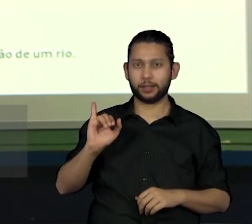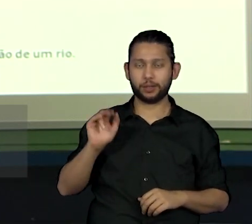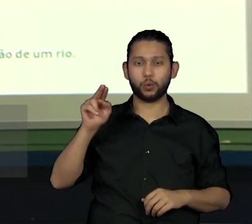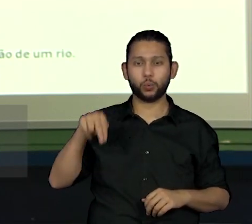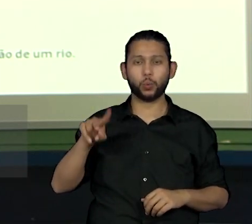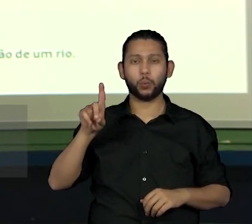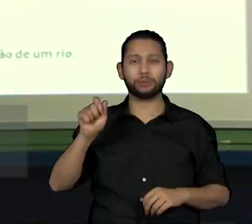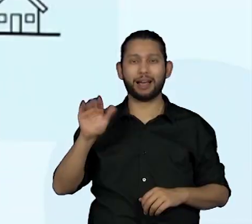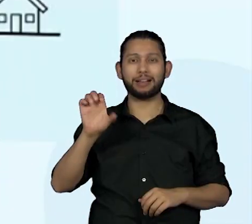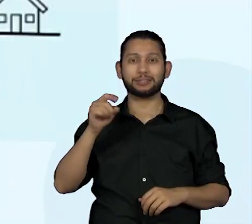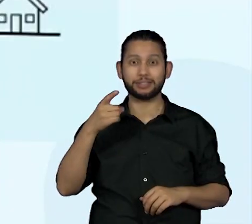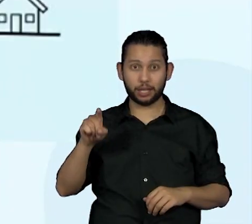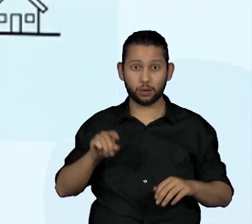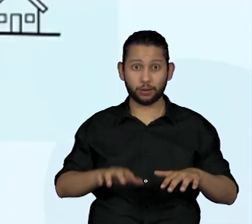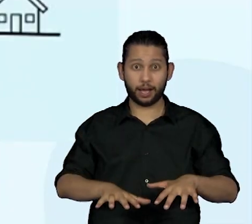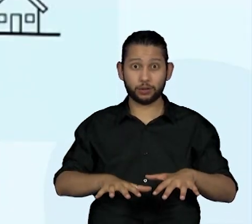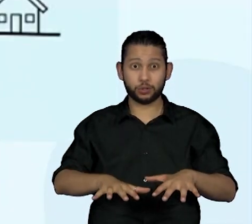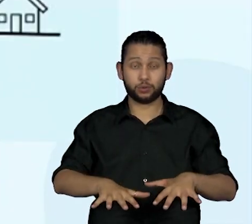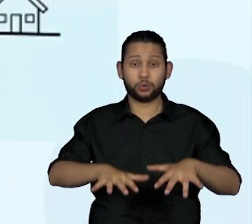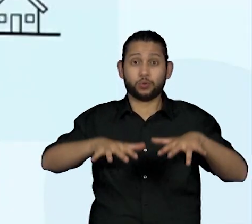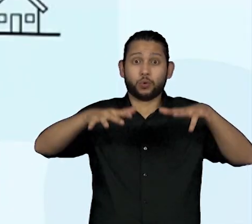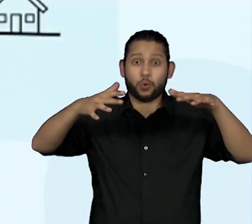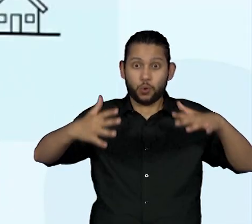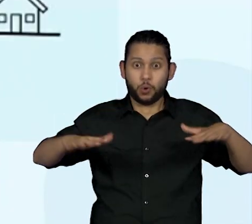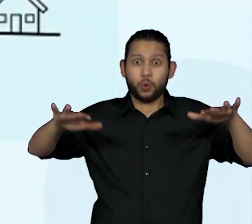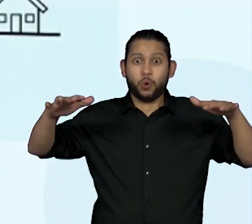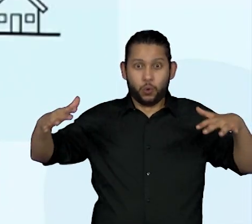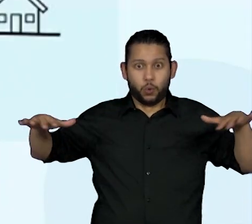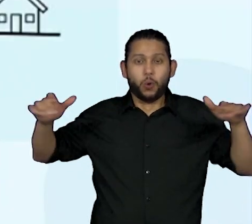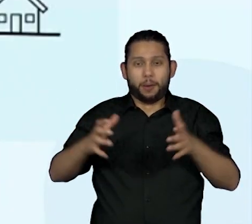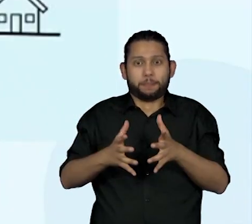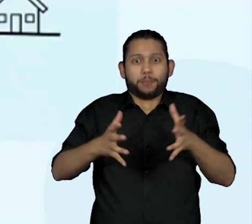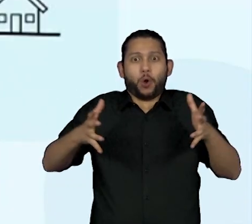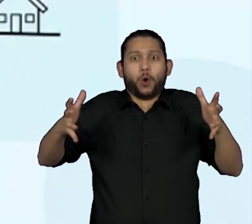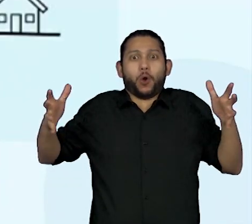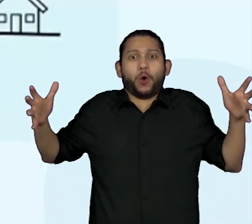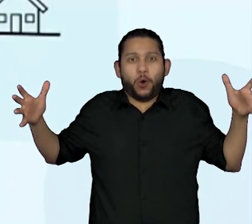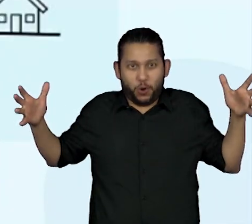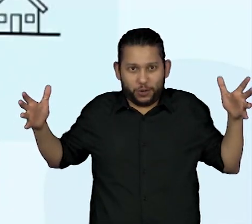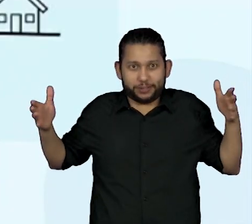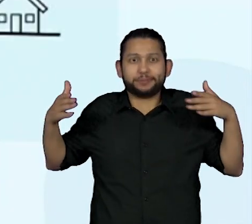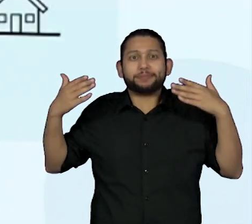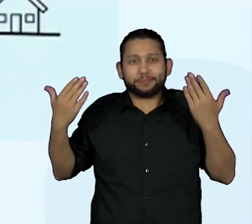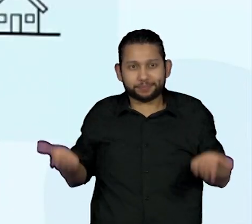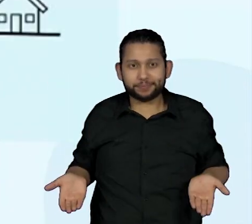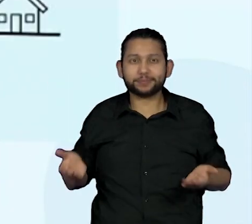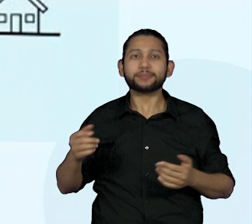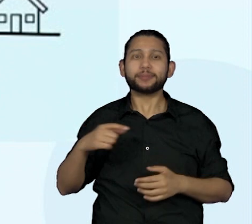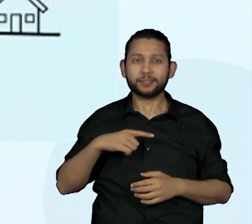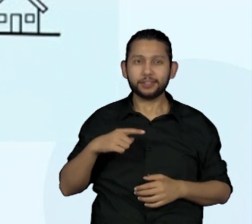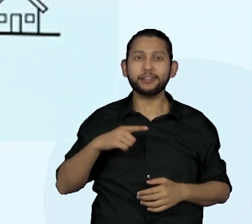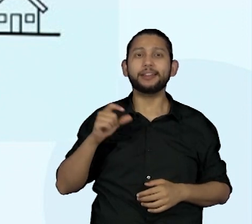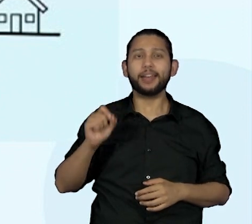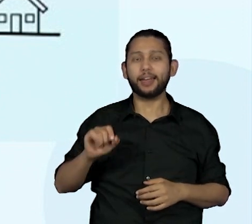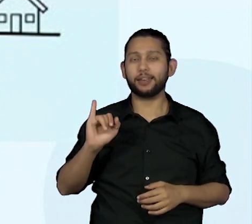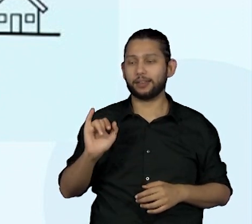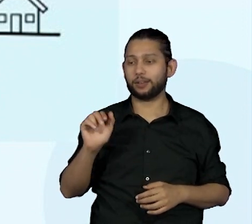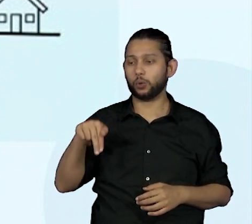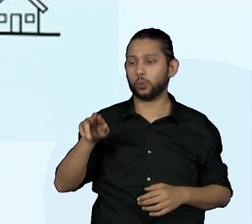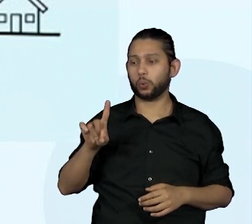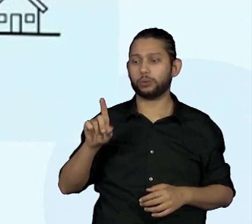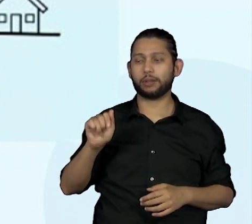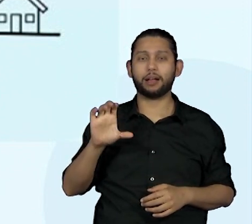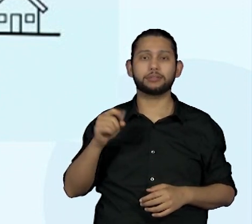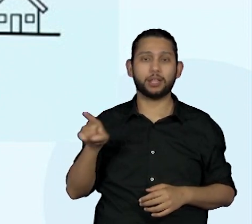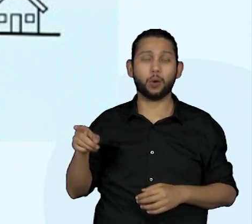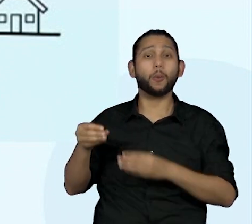calha transborda e já atinge áreas bem maiores, que vai afetar as casas, os escritórios